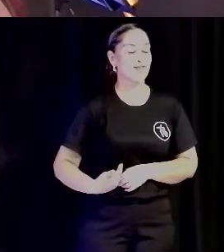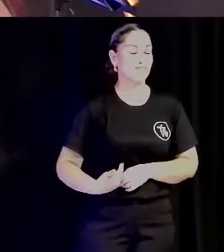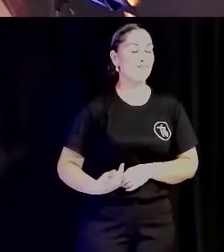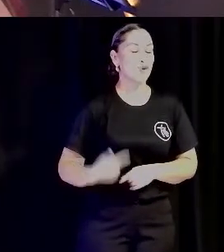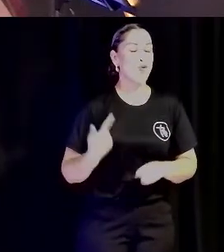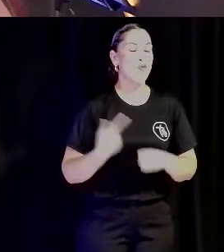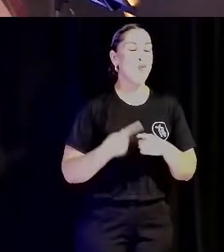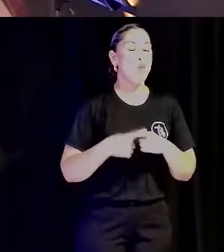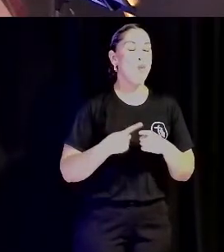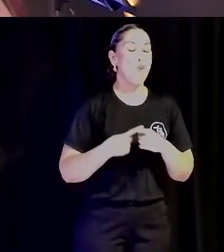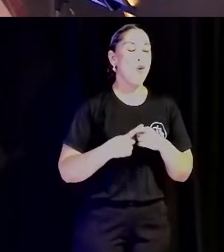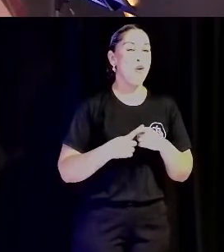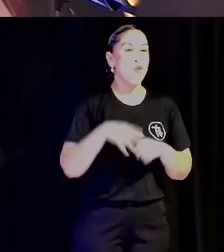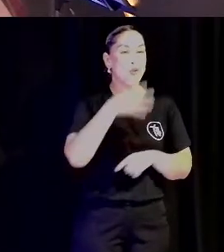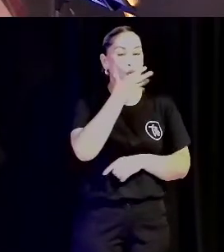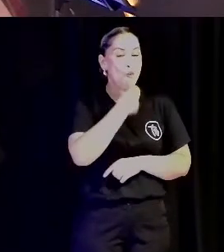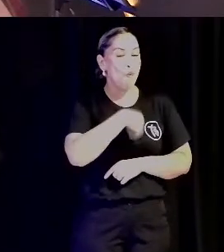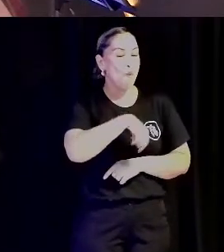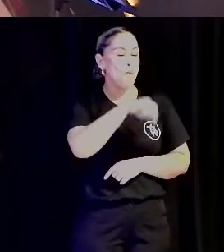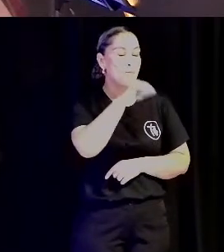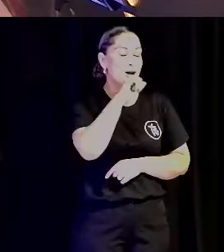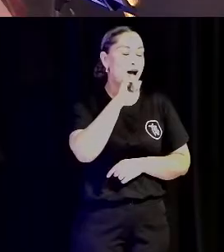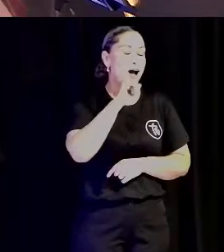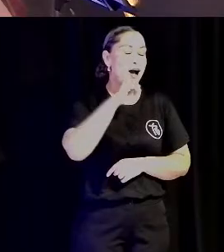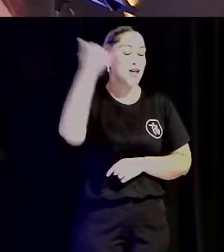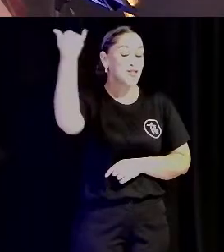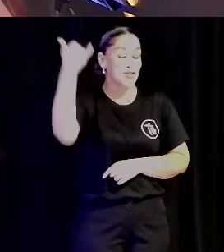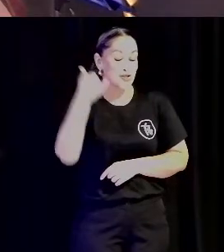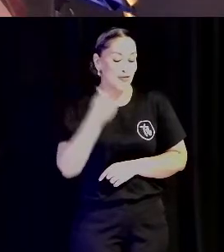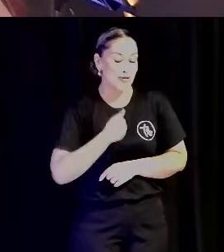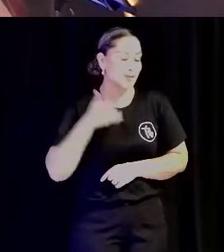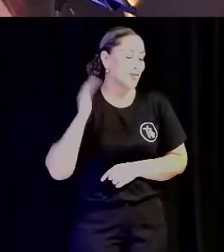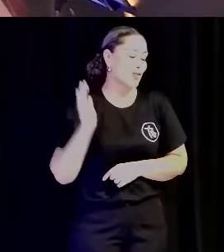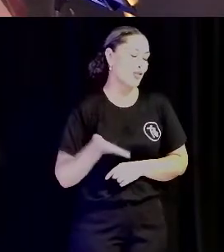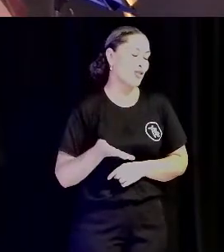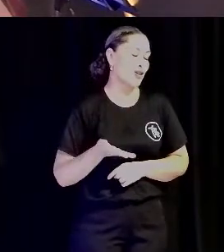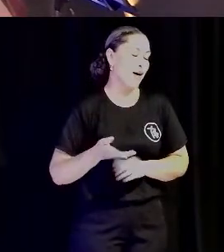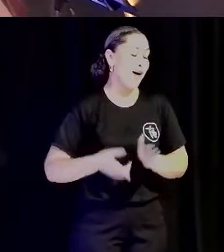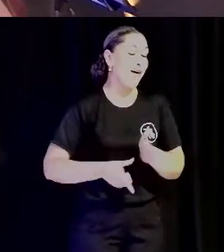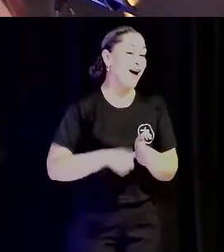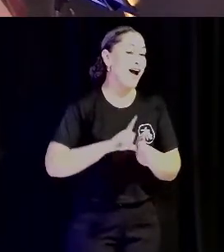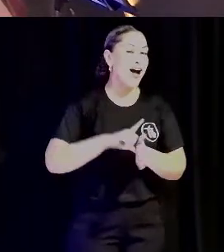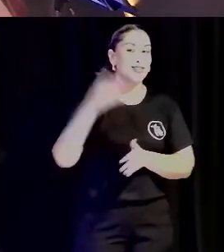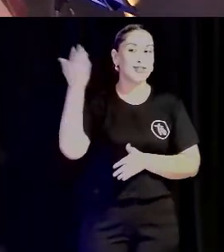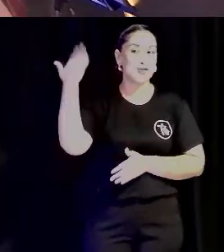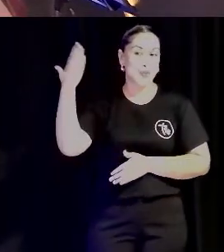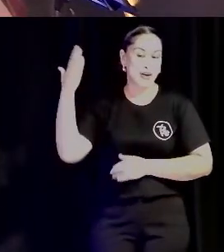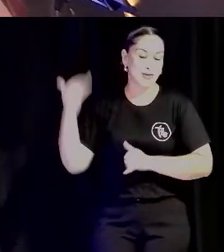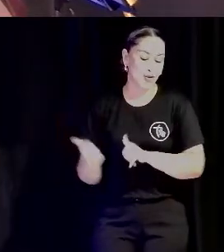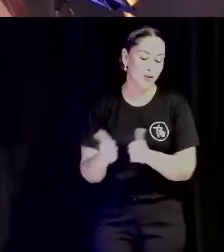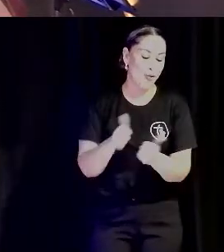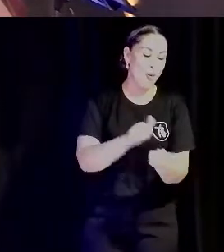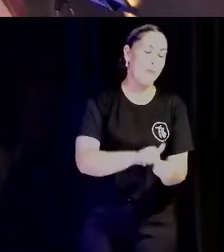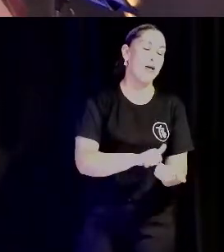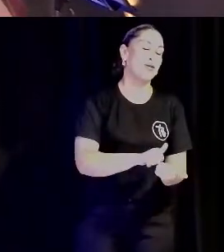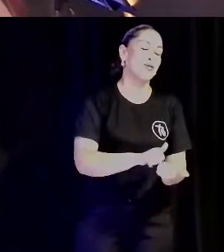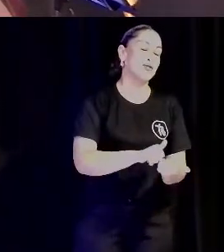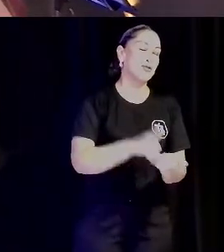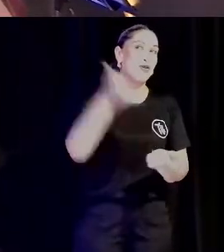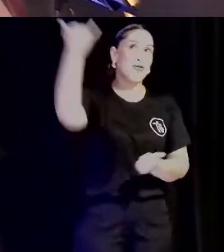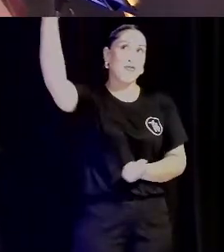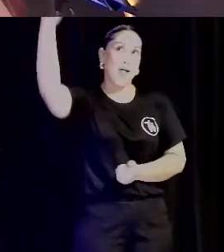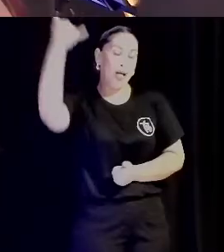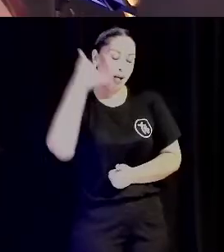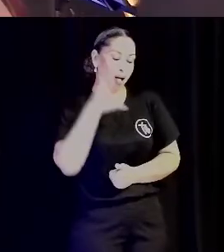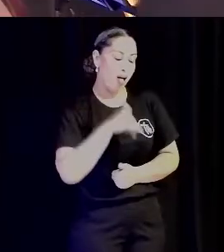Porque o Pai havia dito, um pouco antes do seu batismo, tu és o meu filho